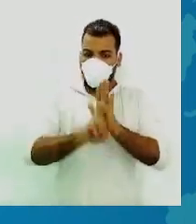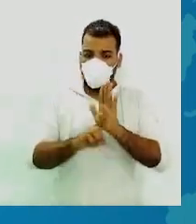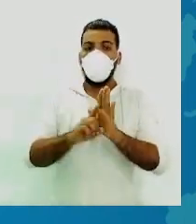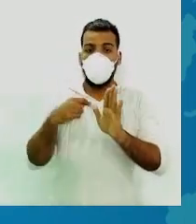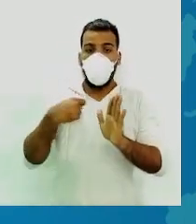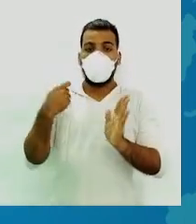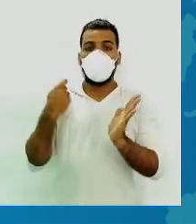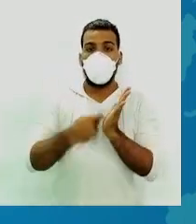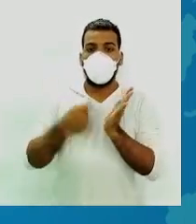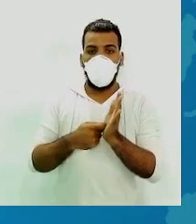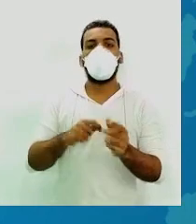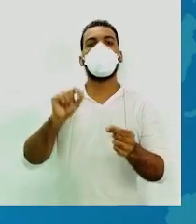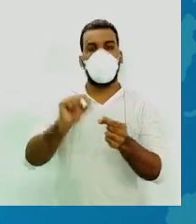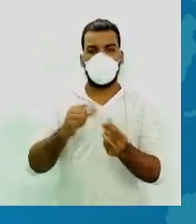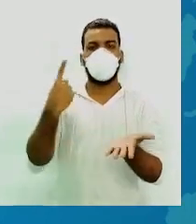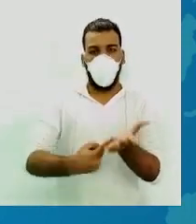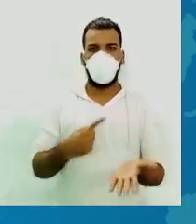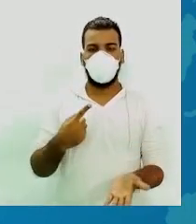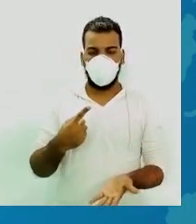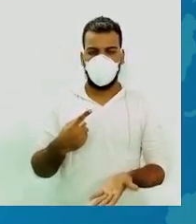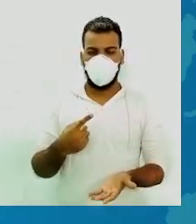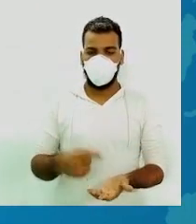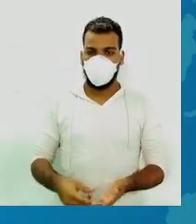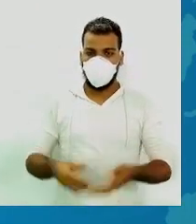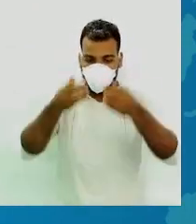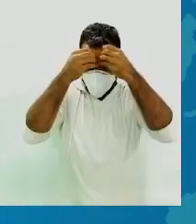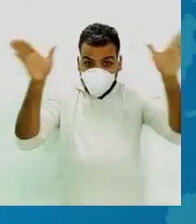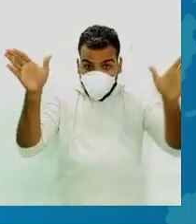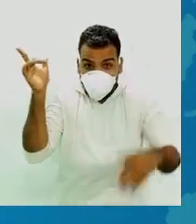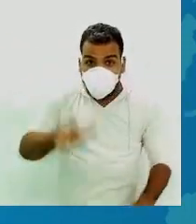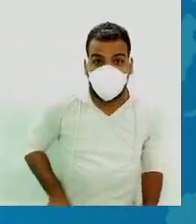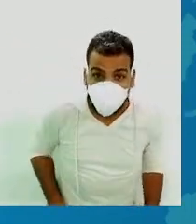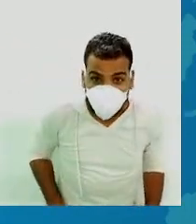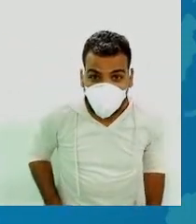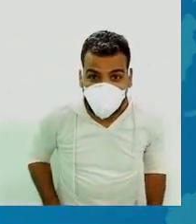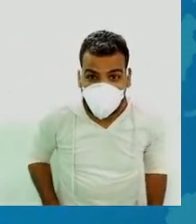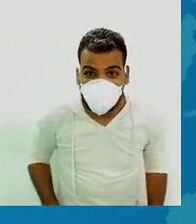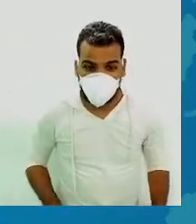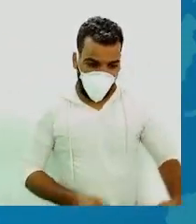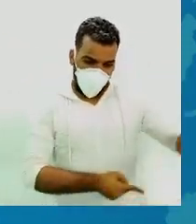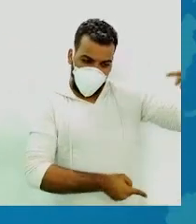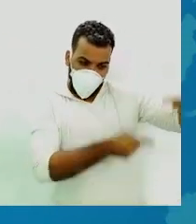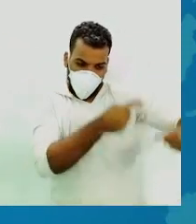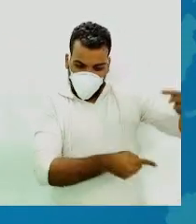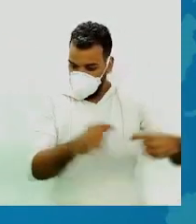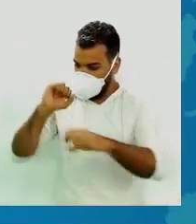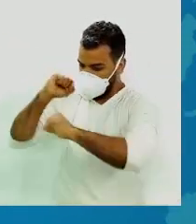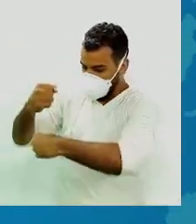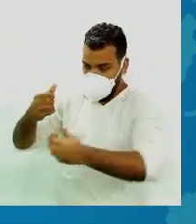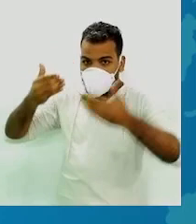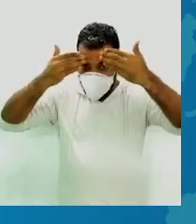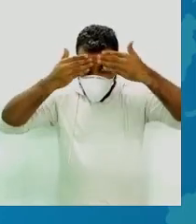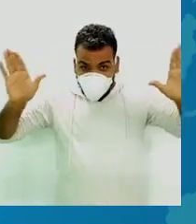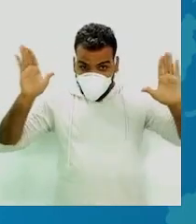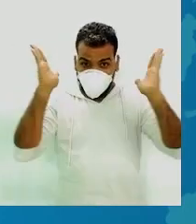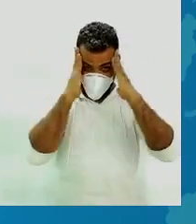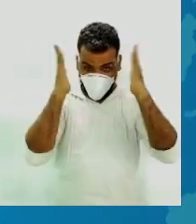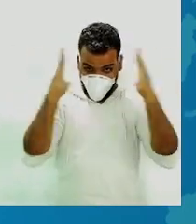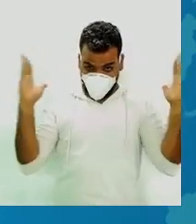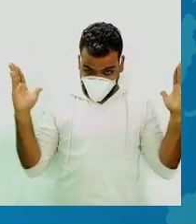os meus deveres, ok? Deu para abrir sua mente aí sobre o que é política e sobre o que é poder? Muito